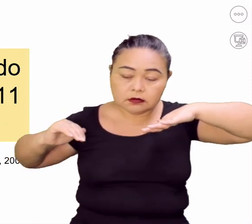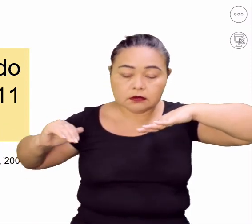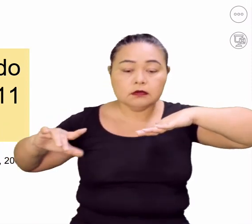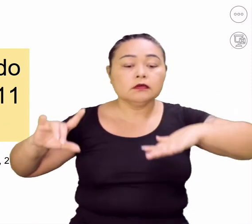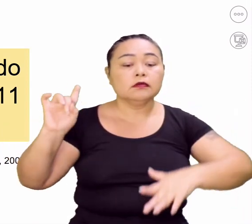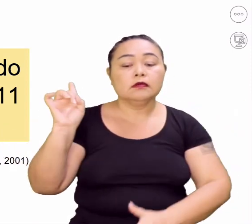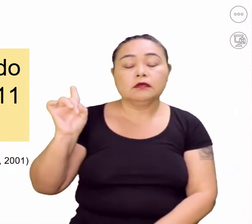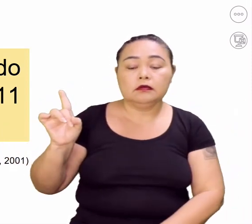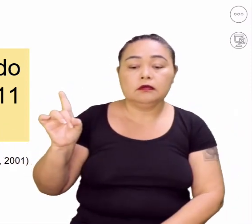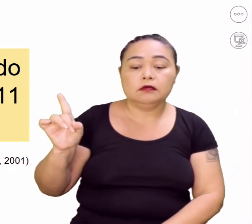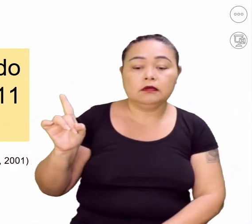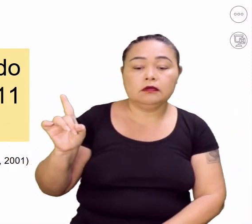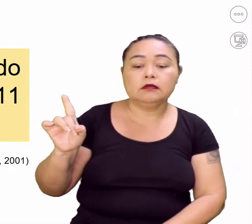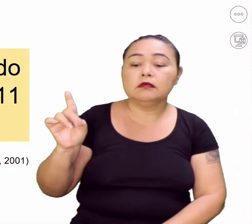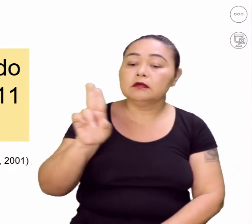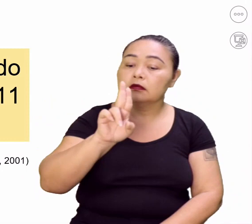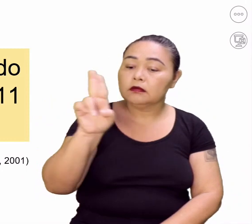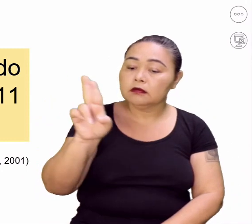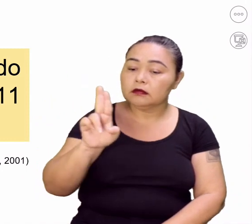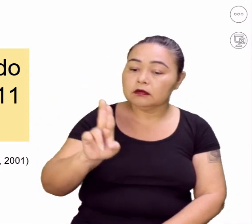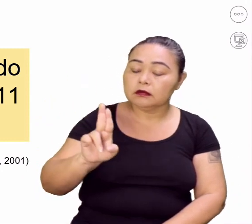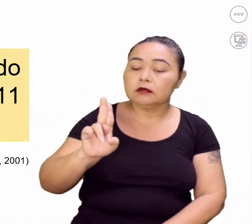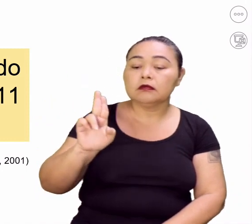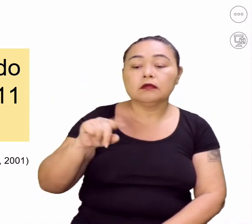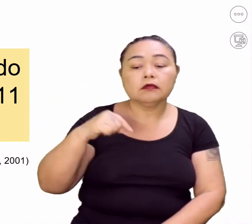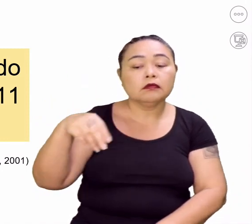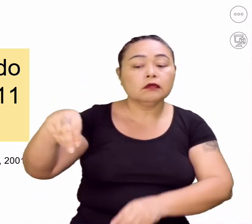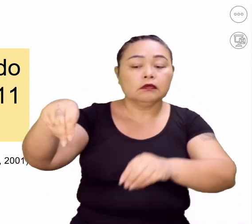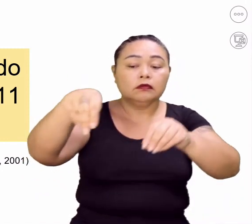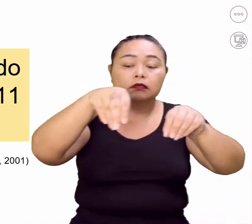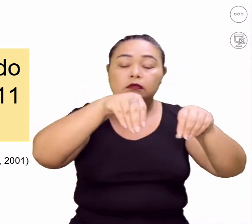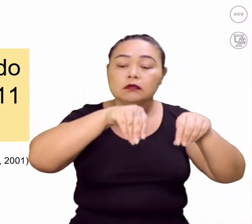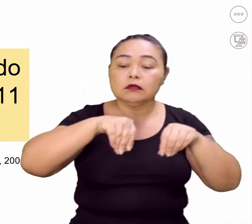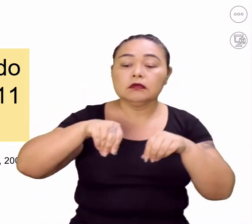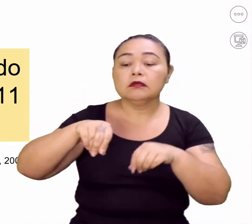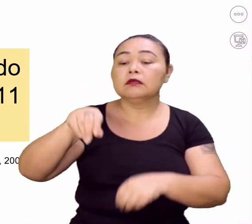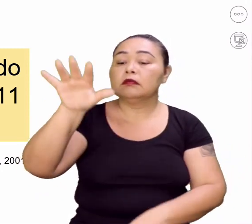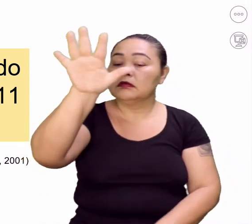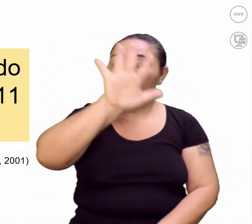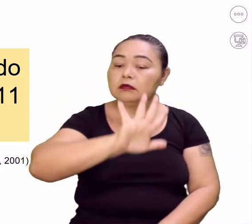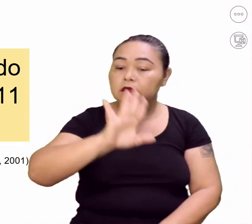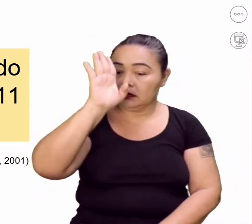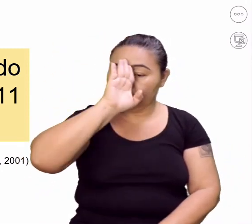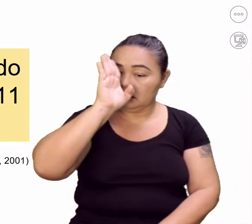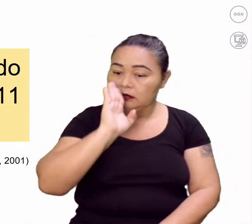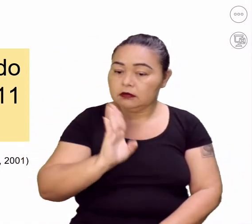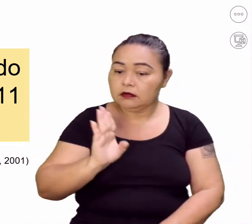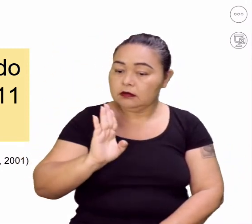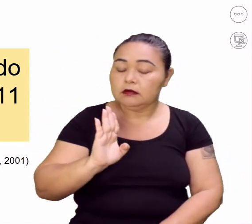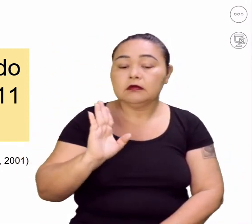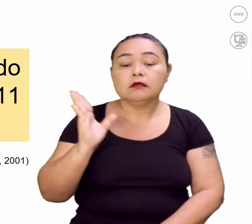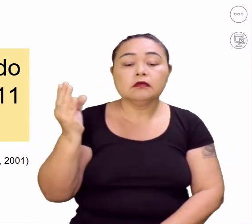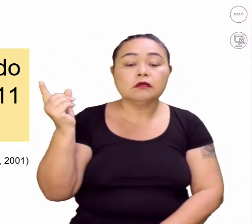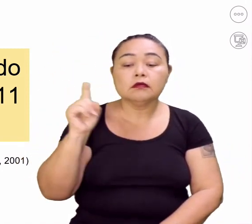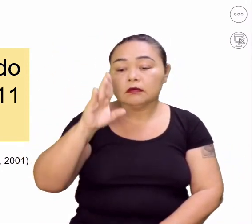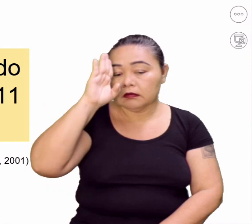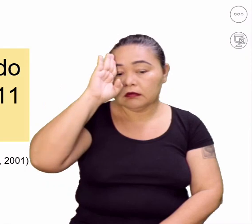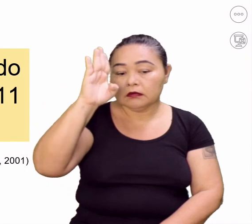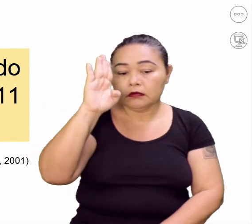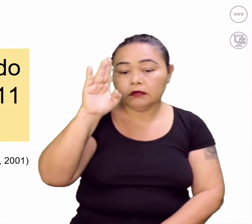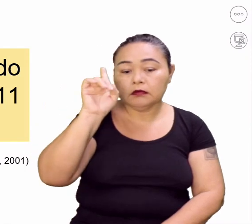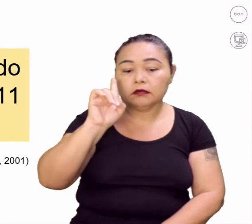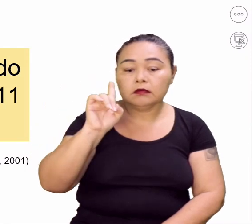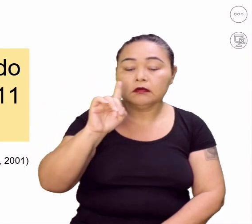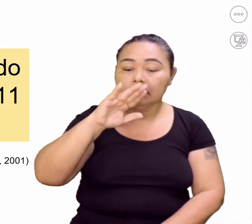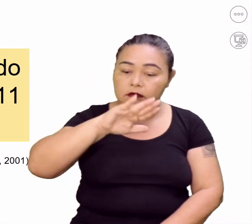Ou seja, classificou que o nosso território nacional é formado principalmente